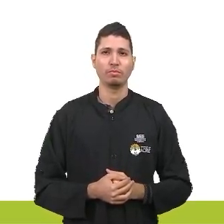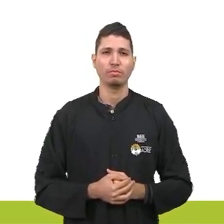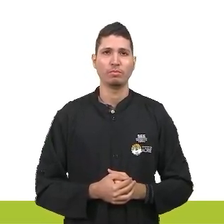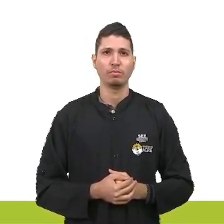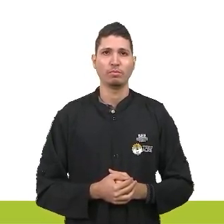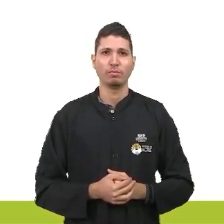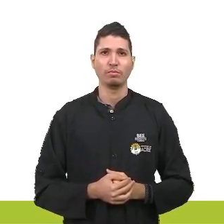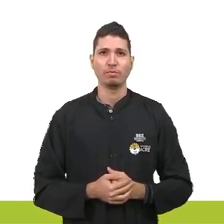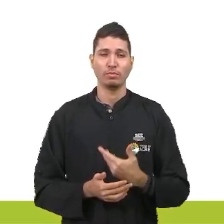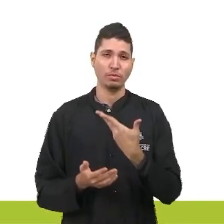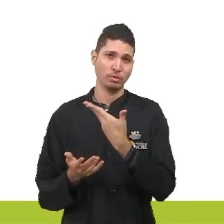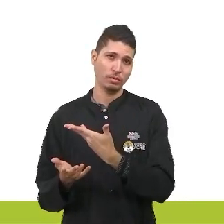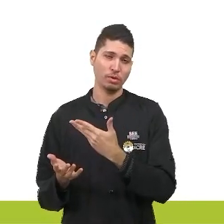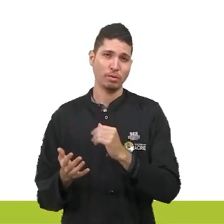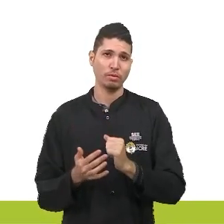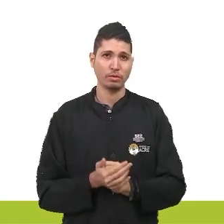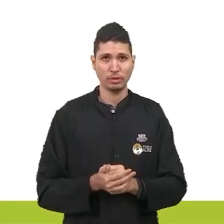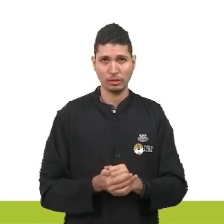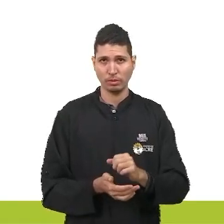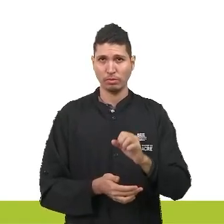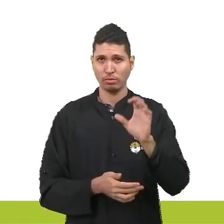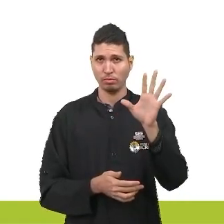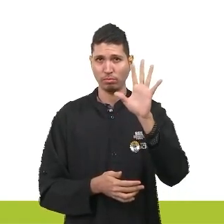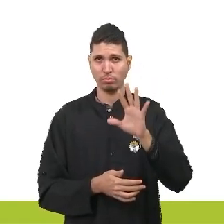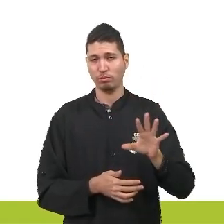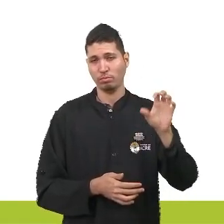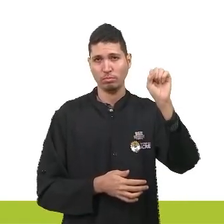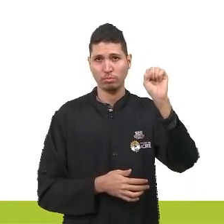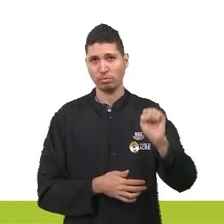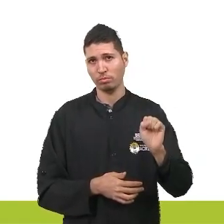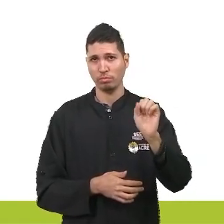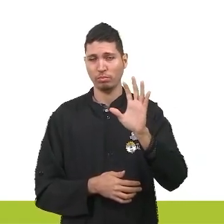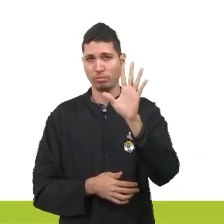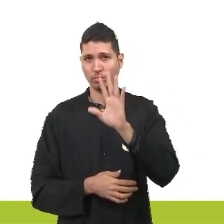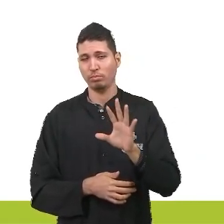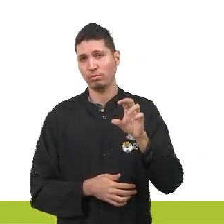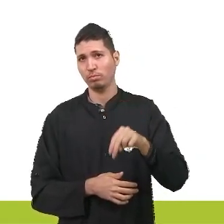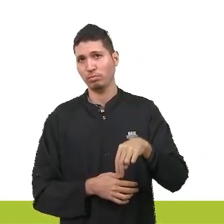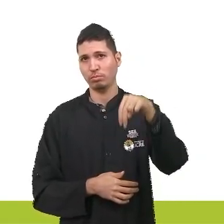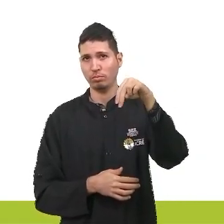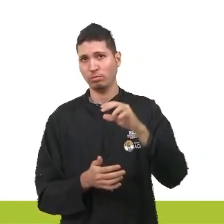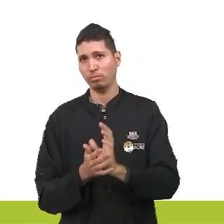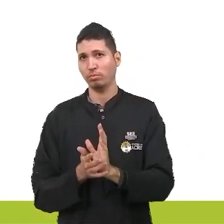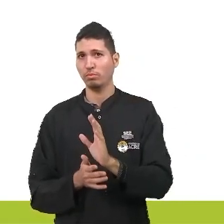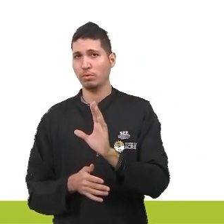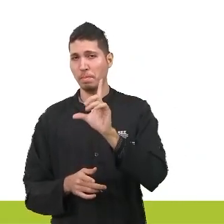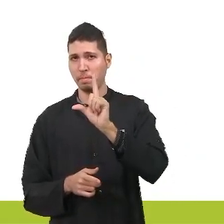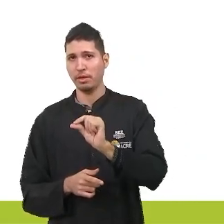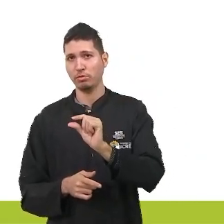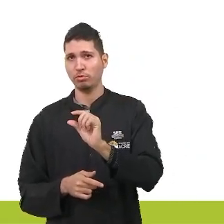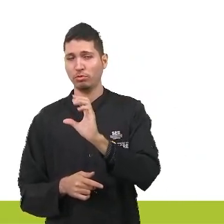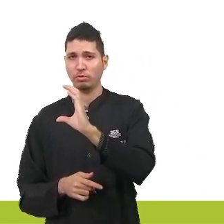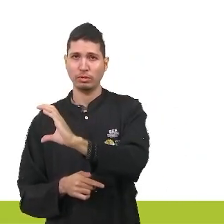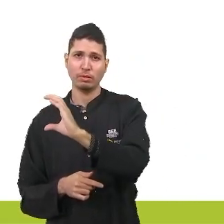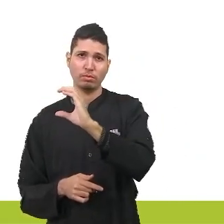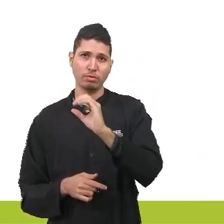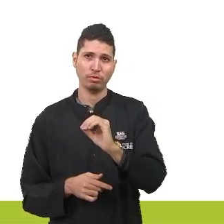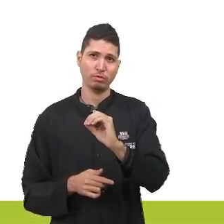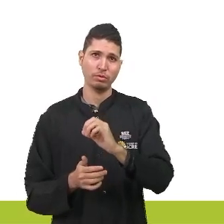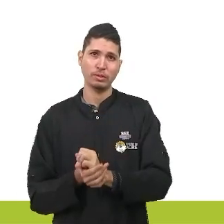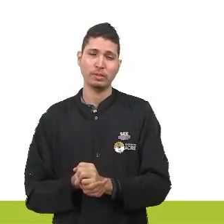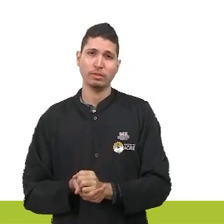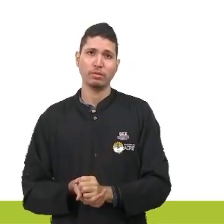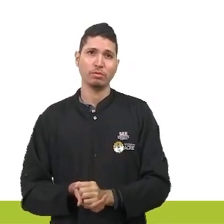têm pessoas, a região Sudeste e Nordeste, e com menos pessoas a região Centro-Oeste, depois Norte. O Sul está aí